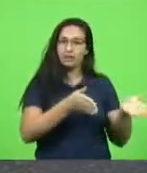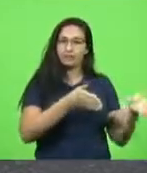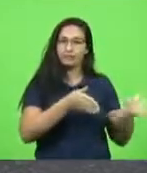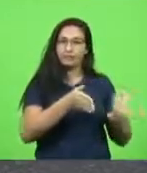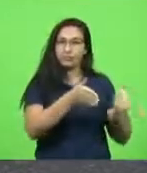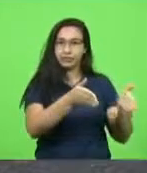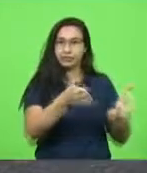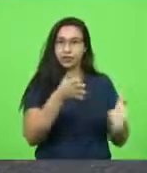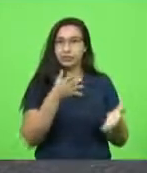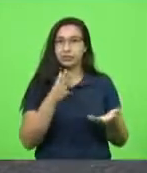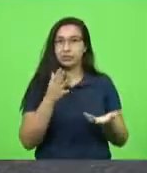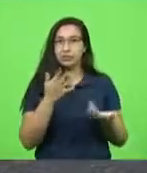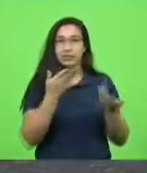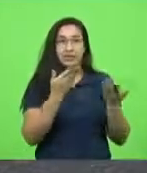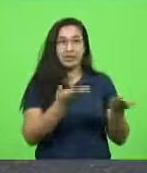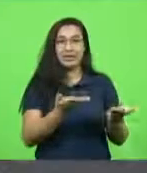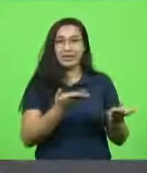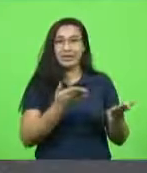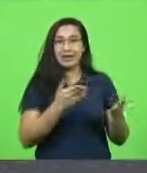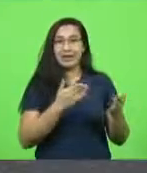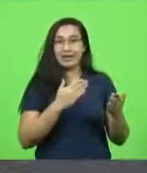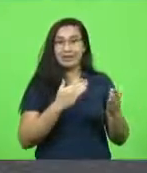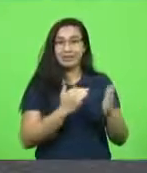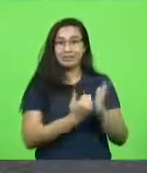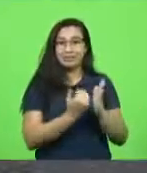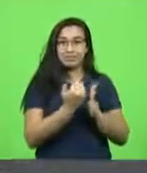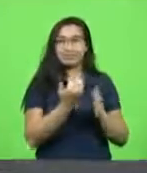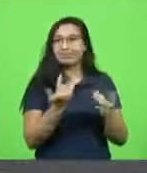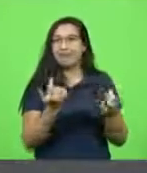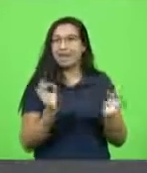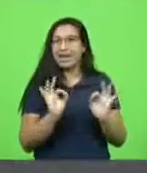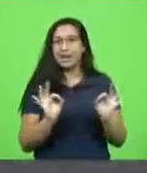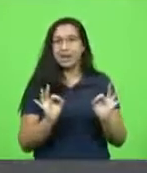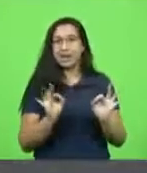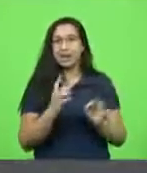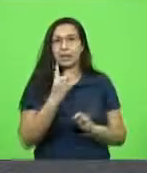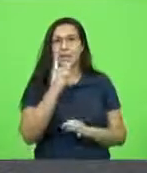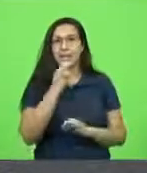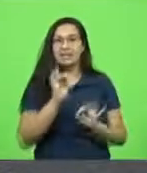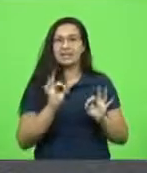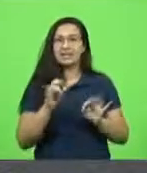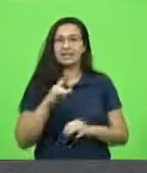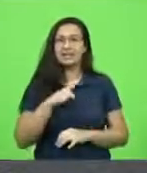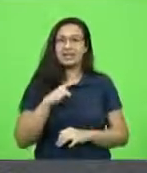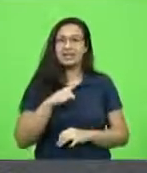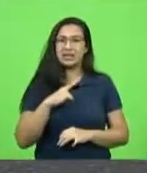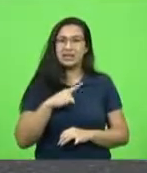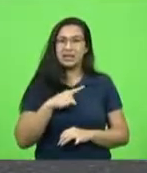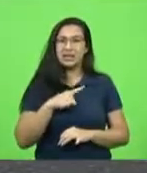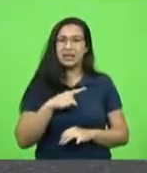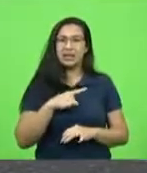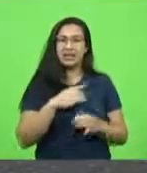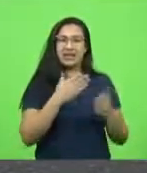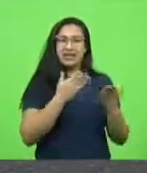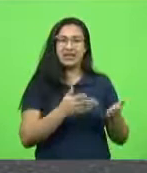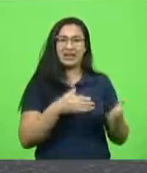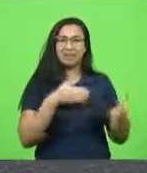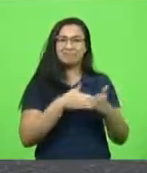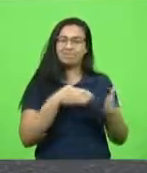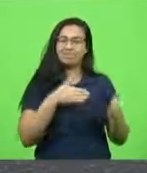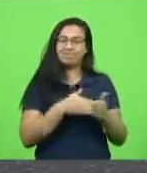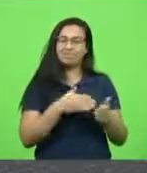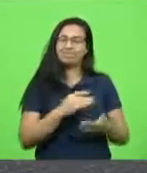acontece não vai Parece que tem uma bruxa internada nesse trecho é